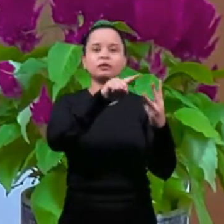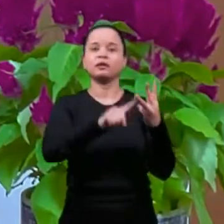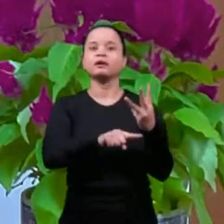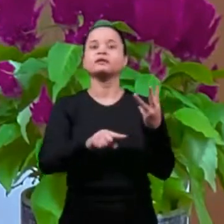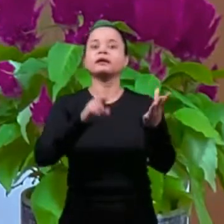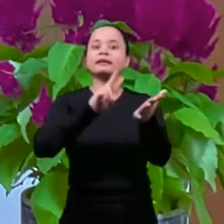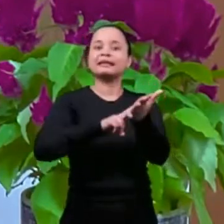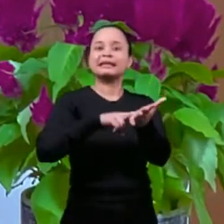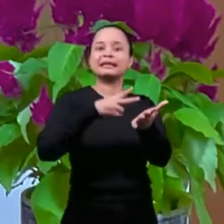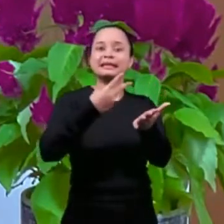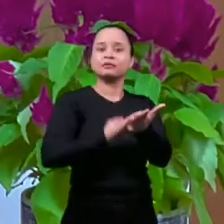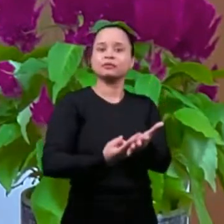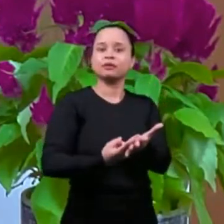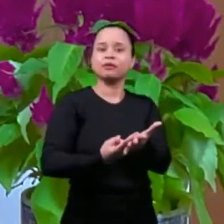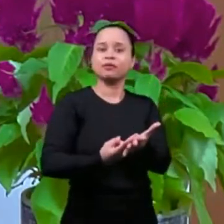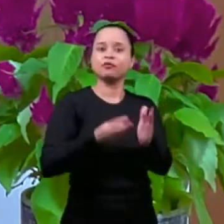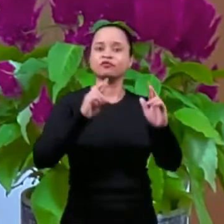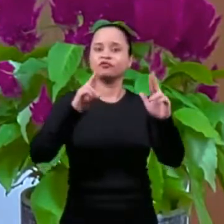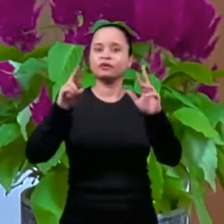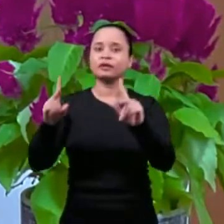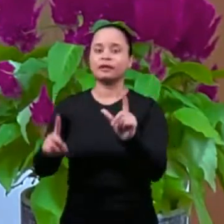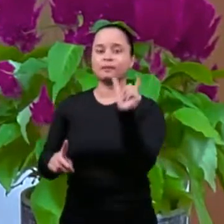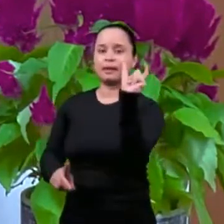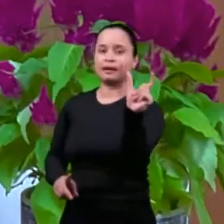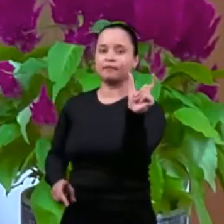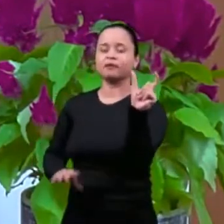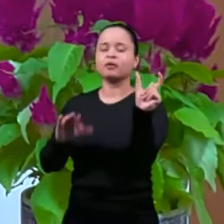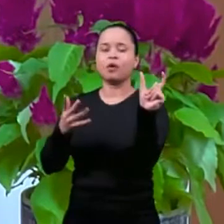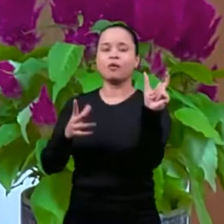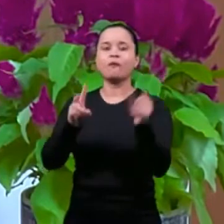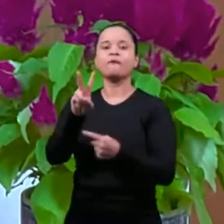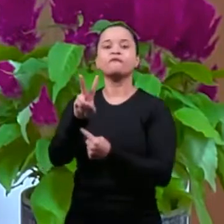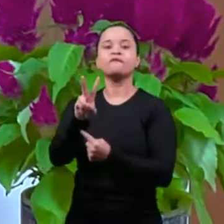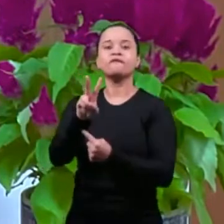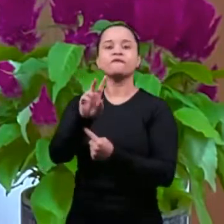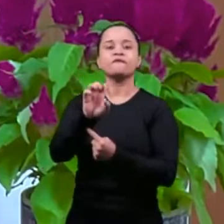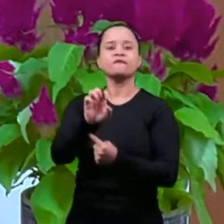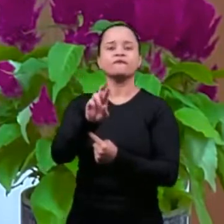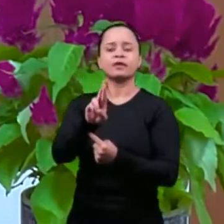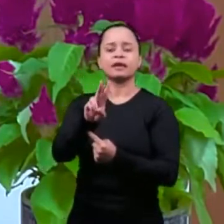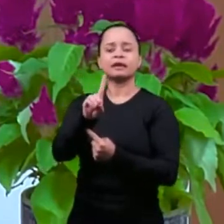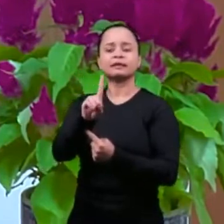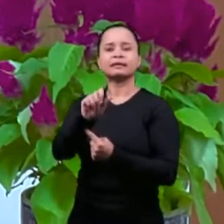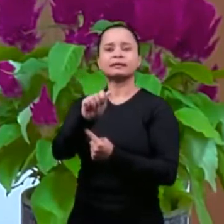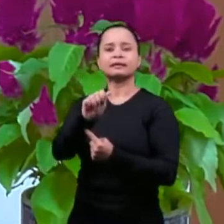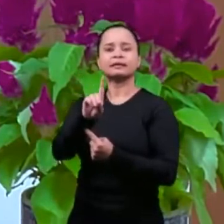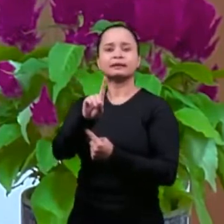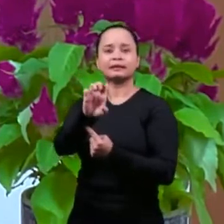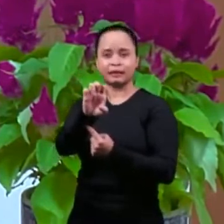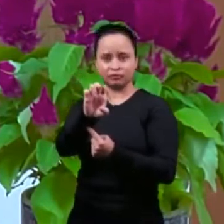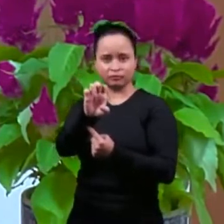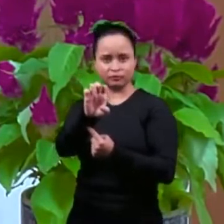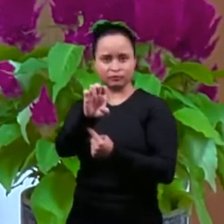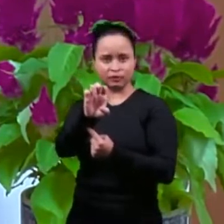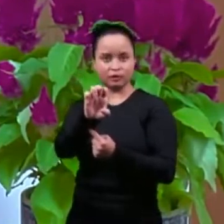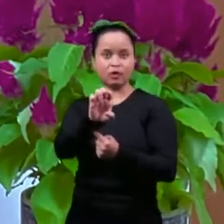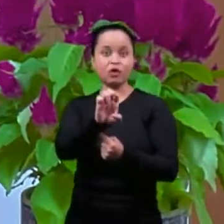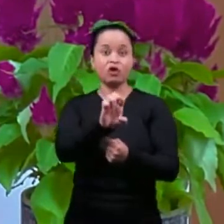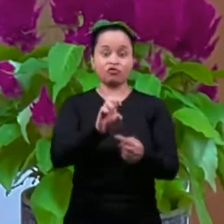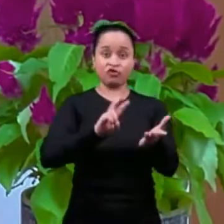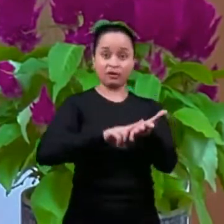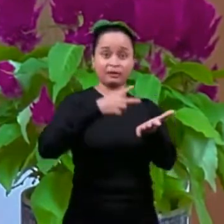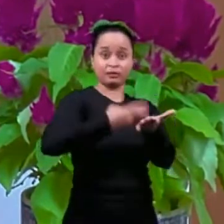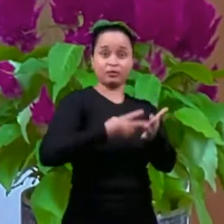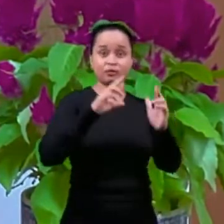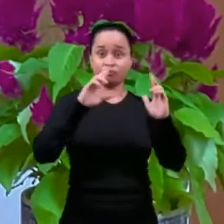palavra verdade. Então havia uma palavra que designava verdade em cada língua. Por exemplo,